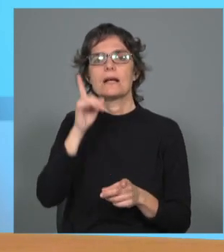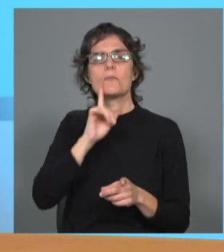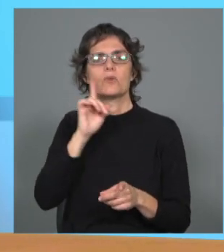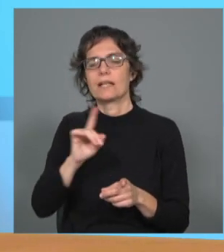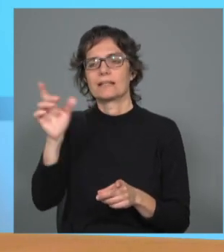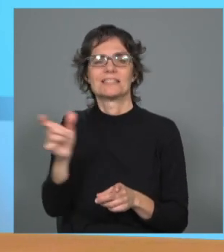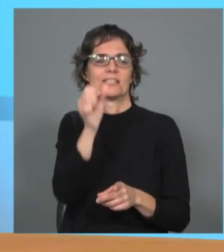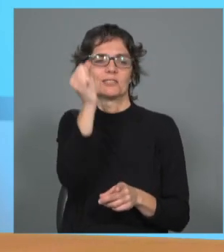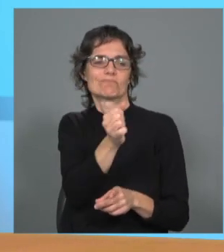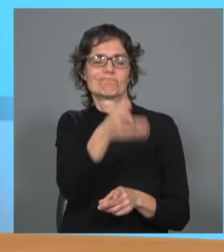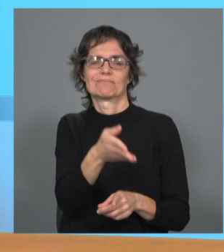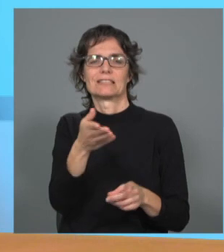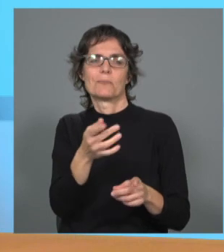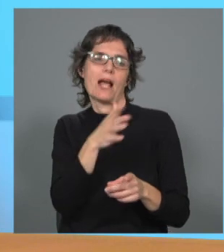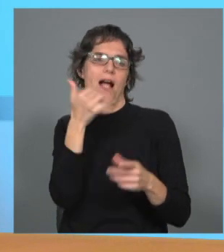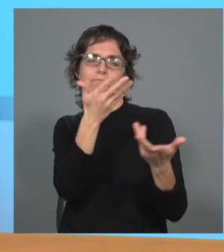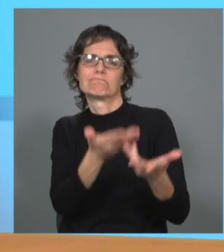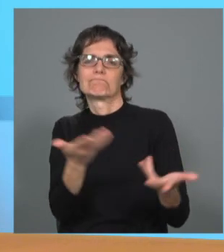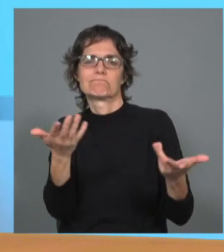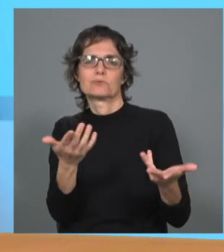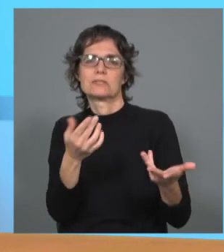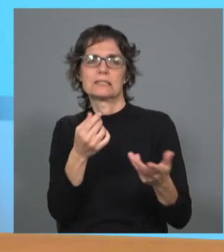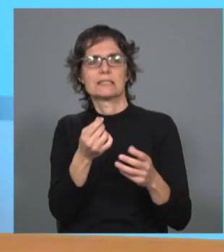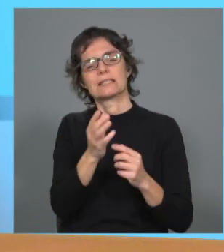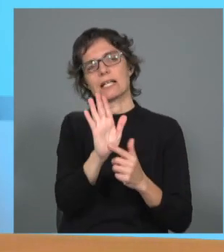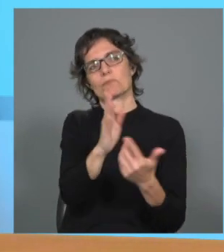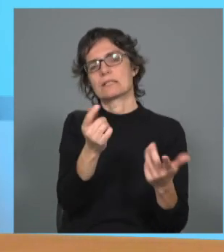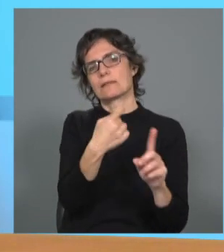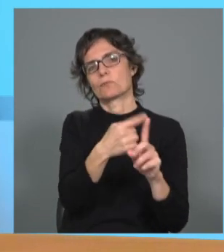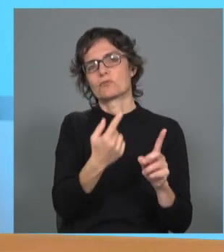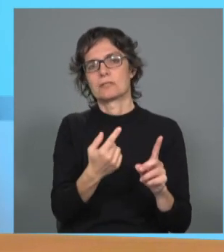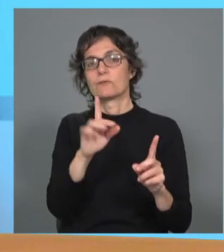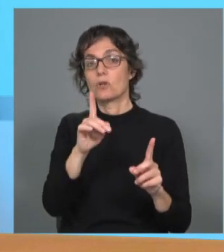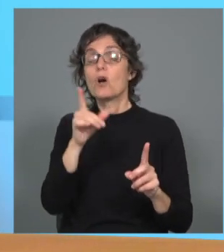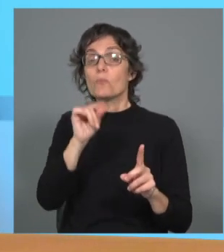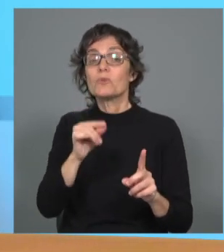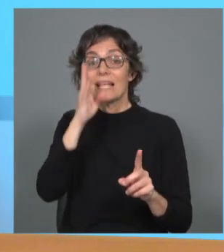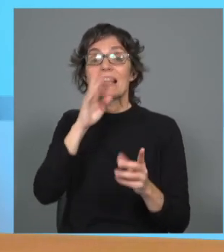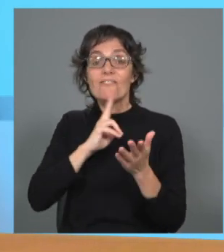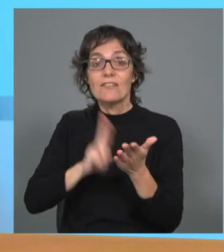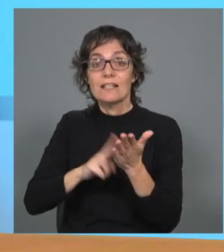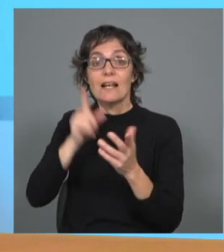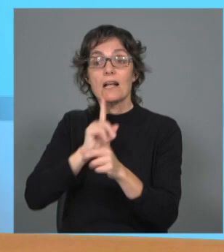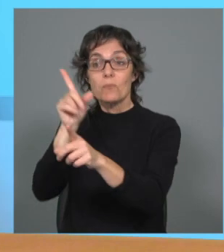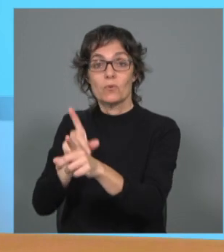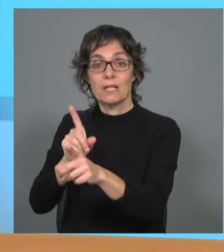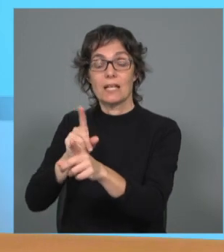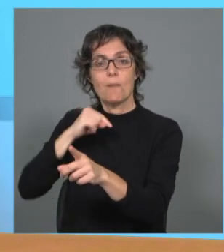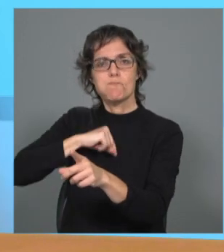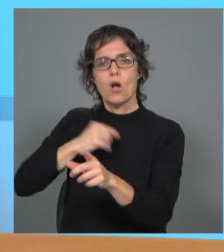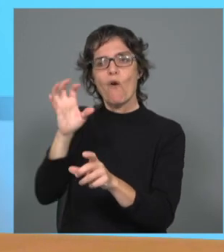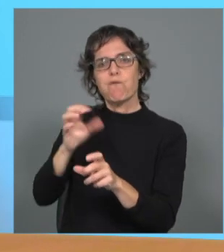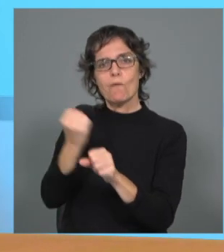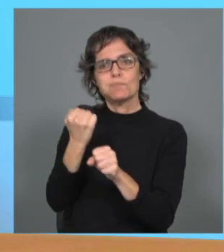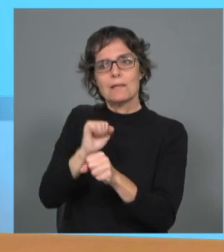facto, pode trazer novidade à Igreja. E se nós olharmos para as organizações, isto